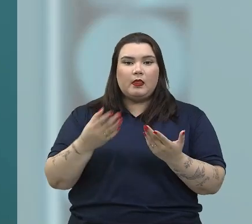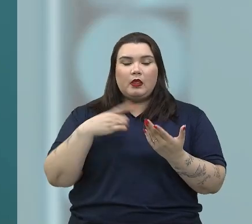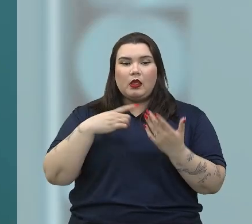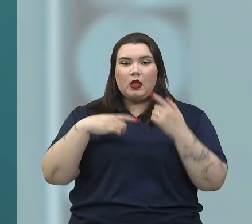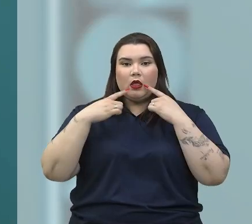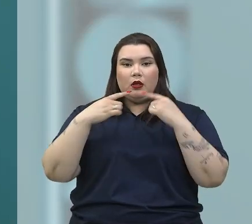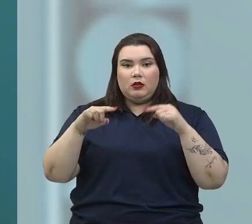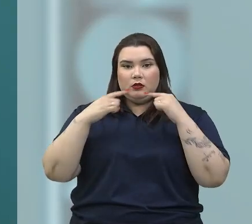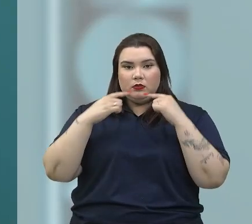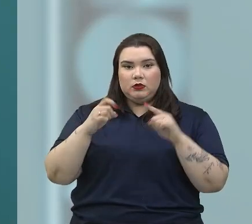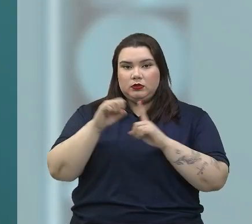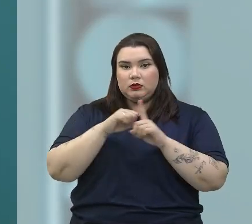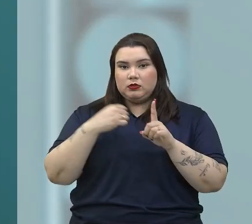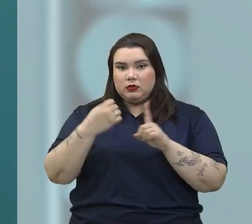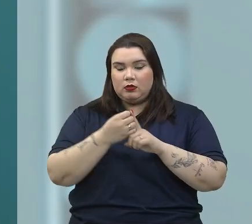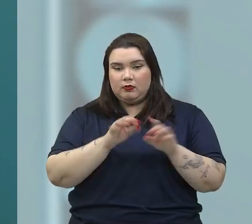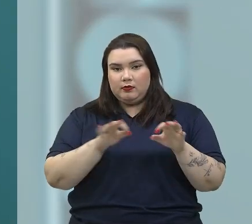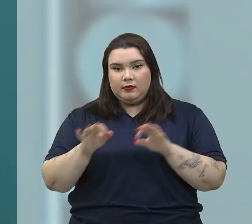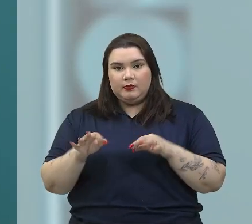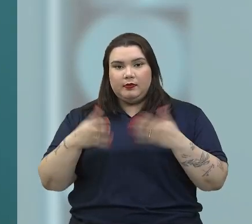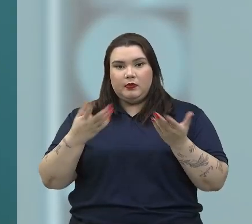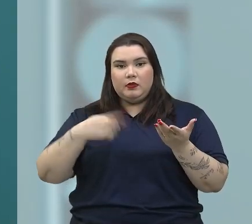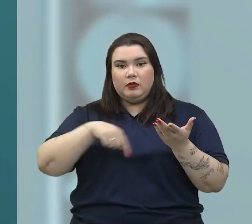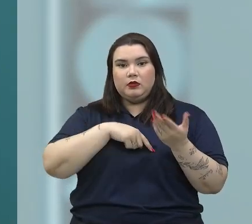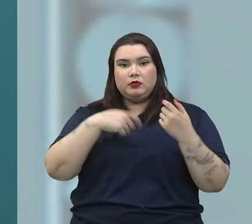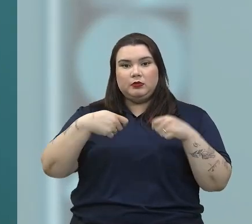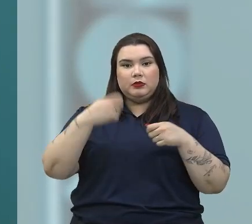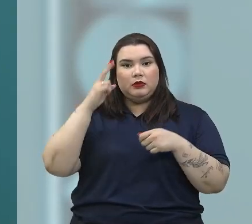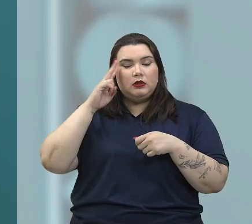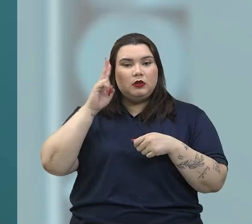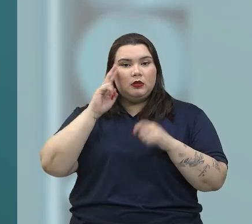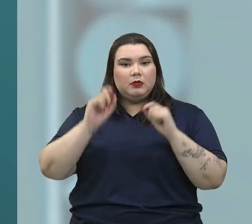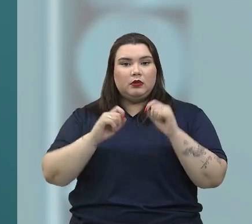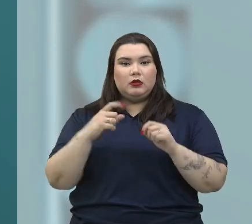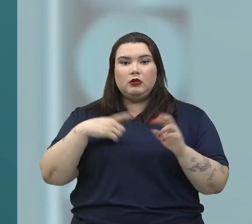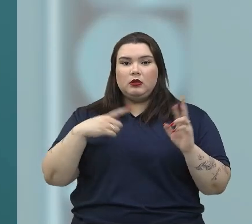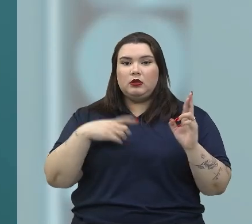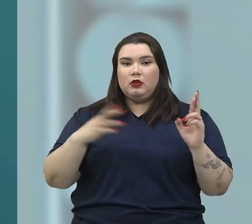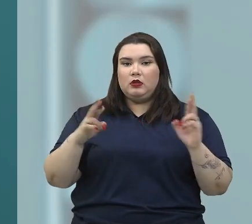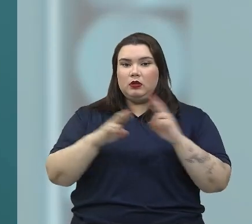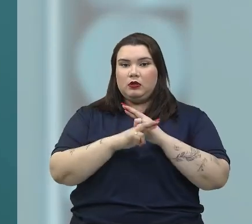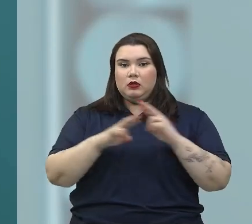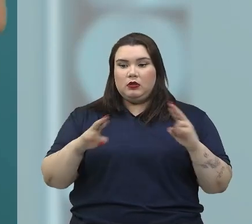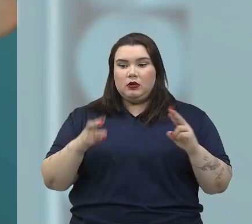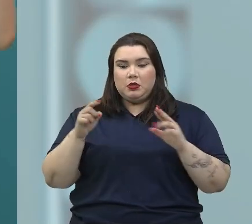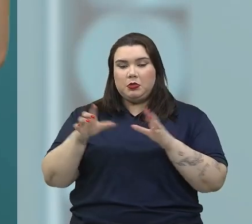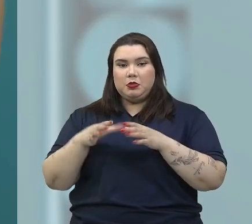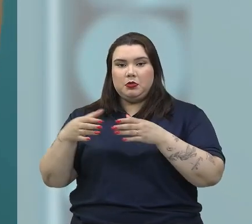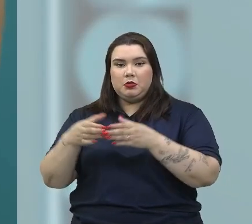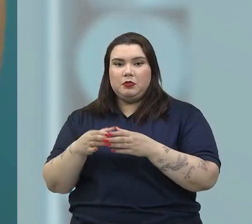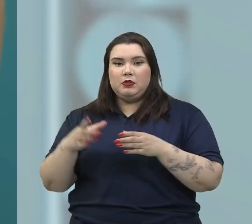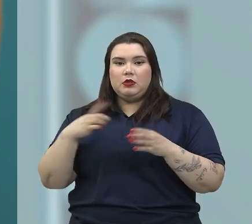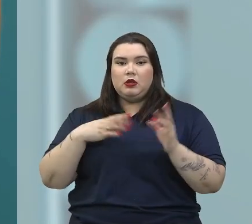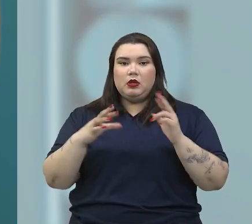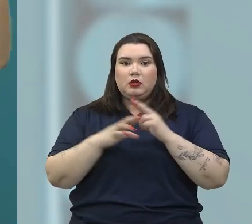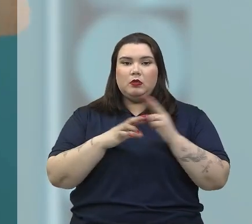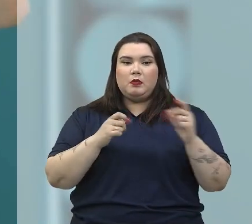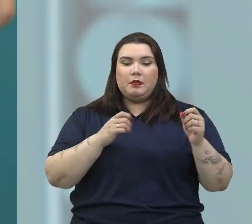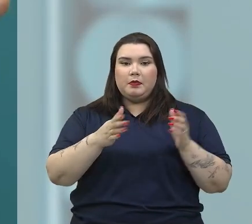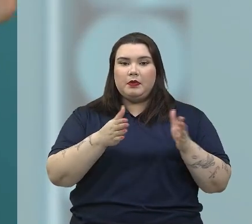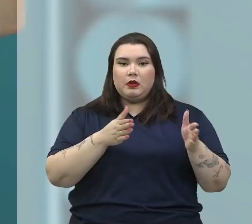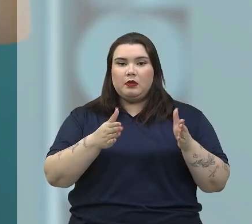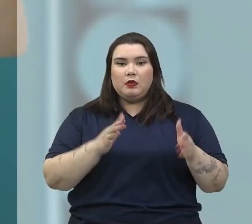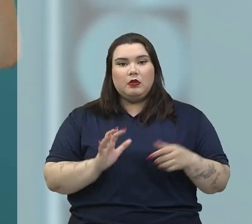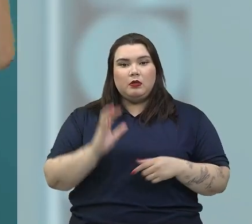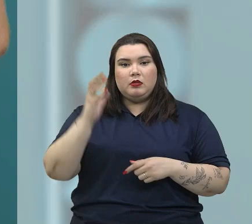essa denúncia social. E aí a gente tem que lembrar que há uma relação desse clube com o período que está